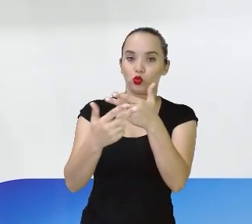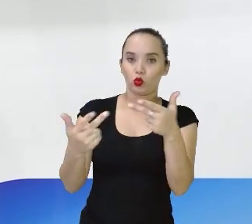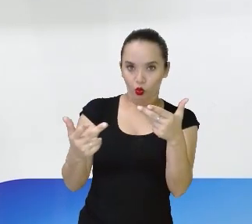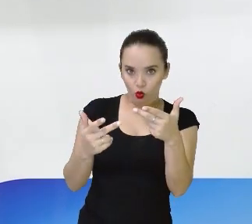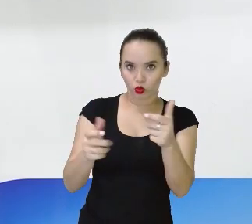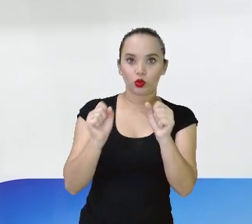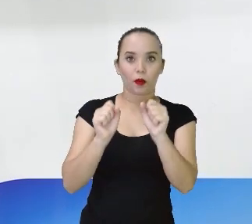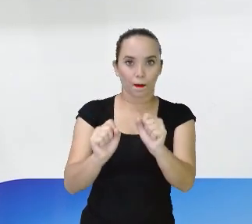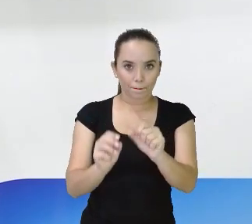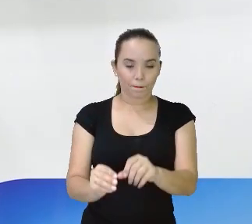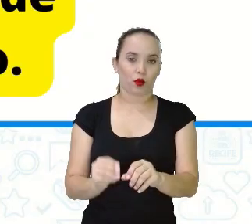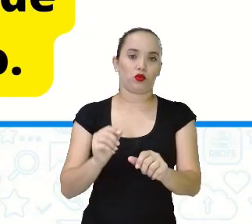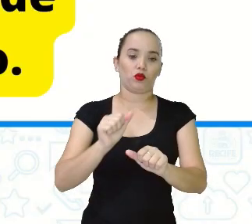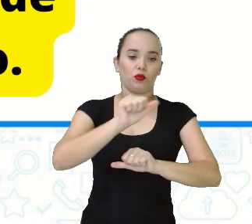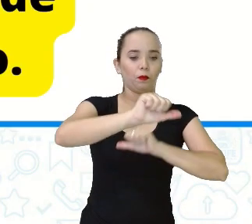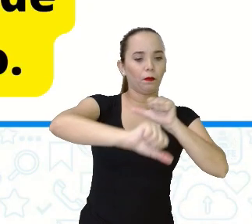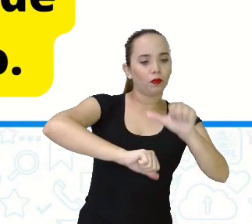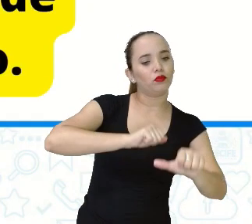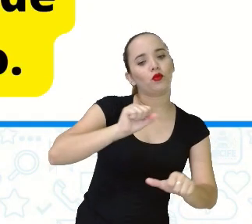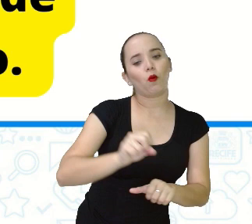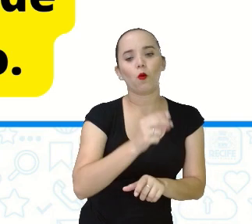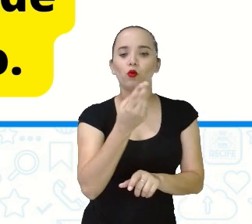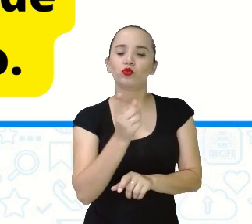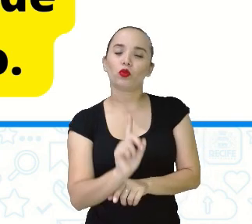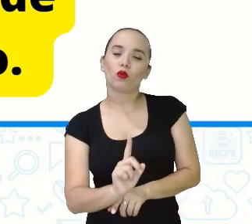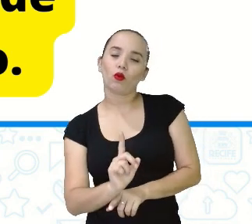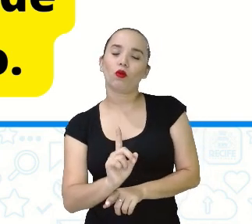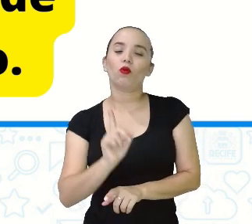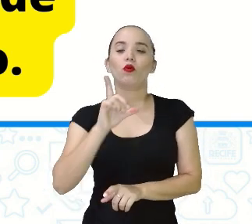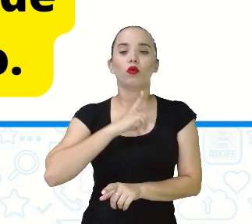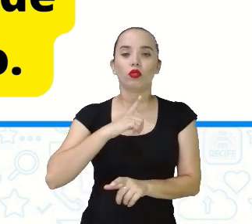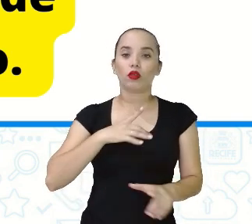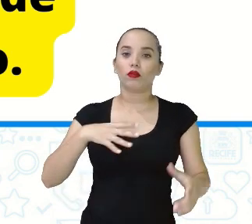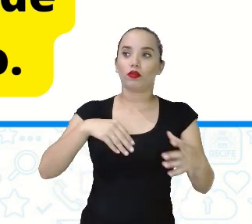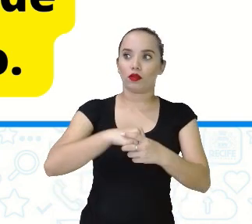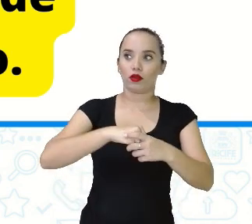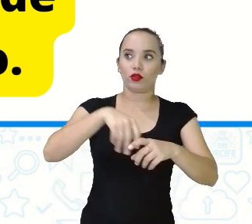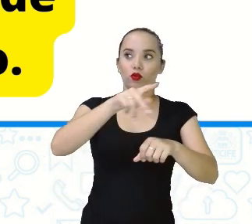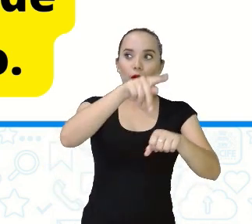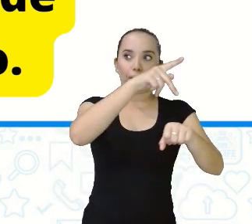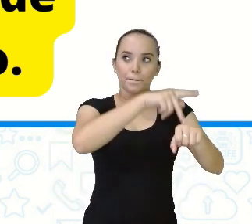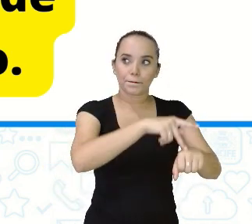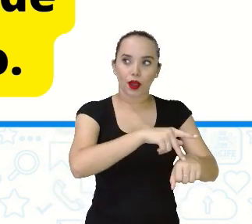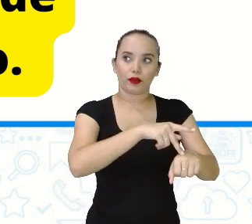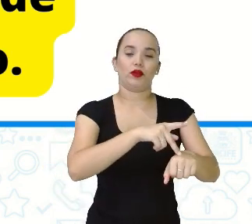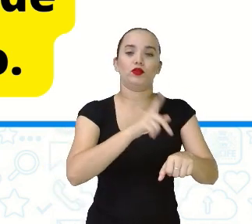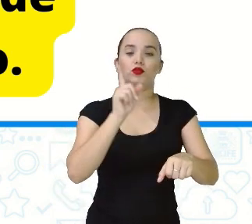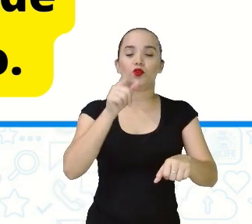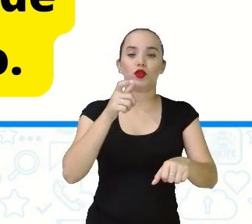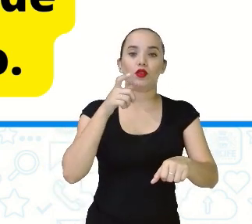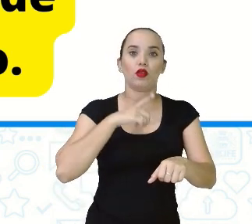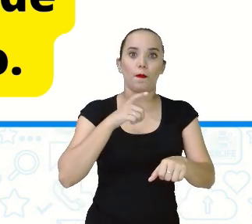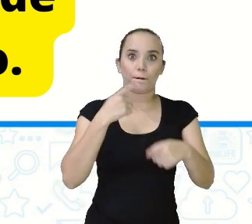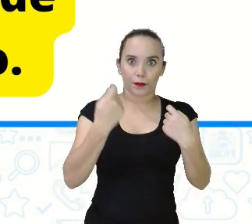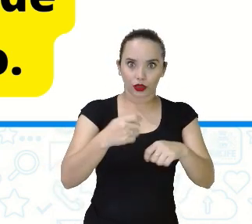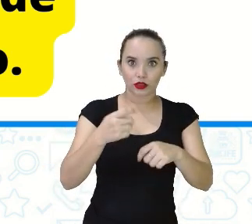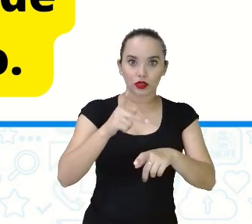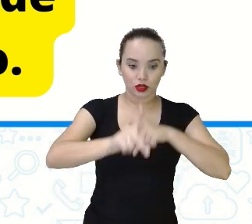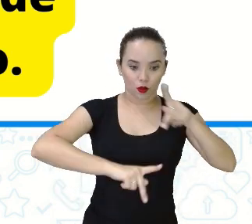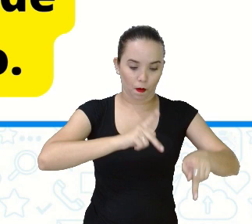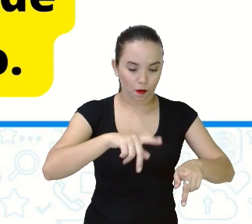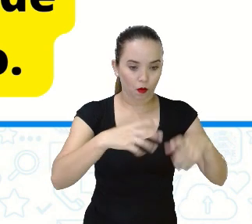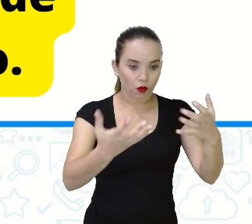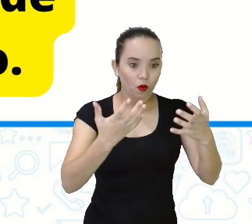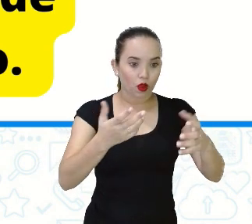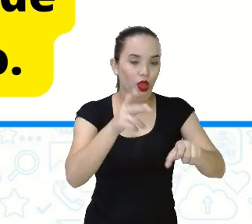imóveis existentes no país, cuja conservação seja de interesse público. Então, é importante para a